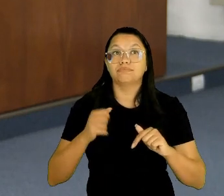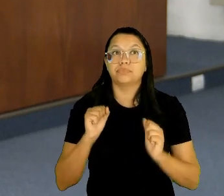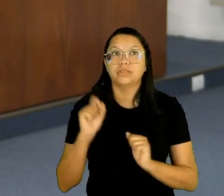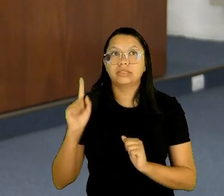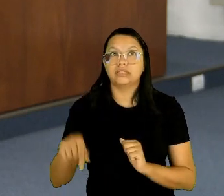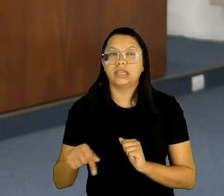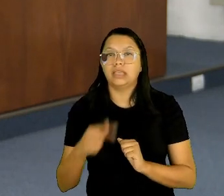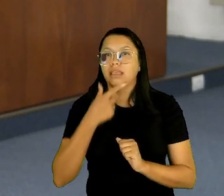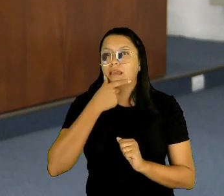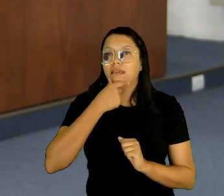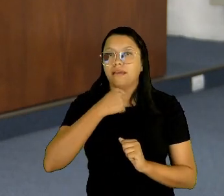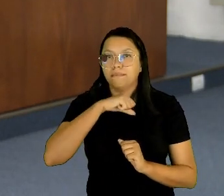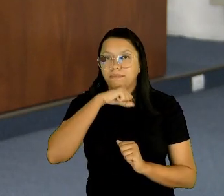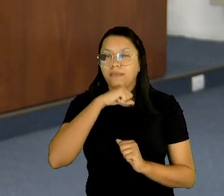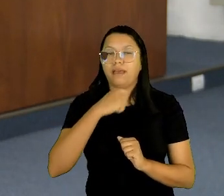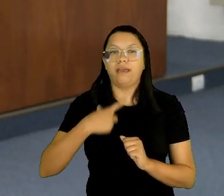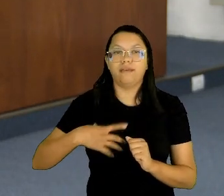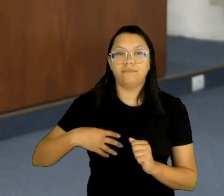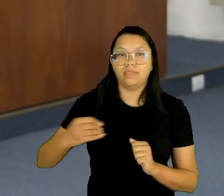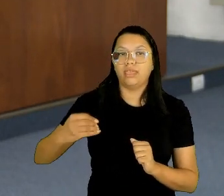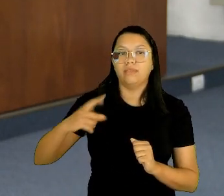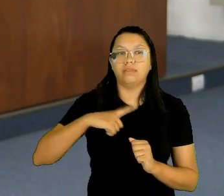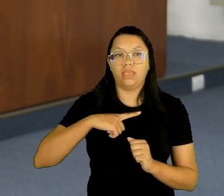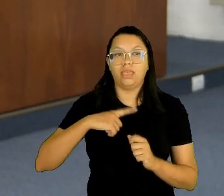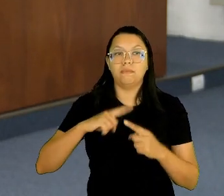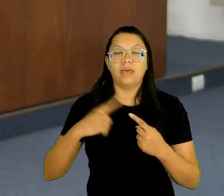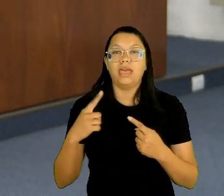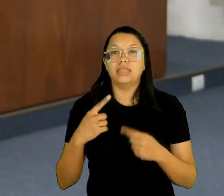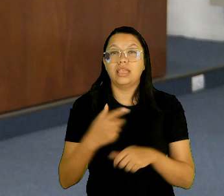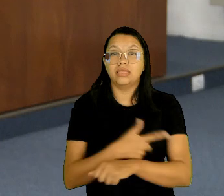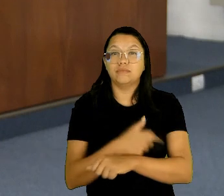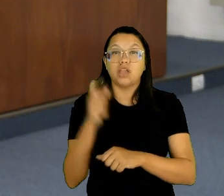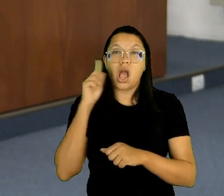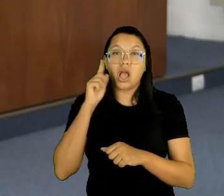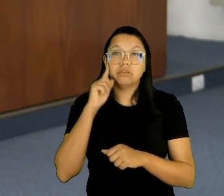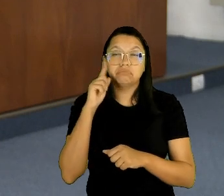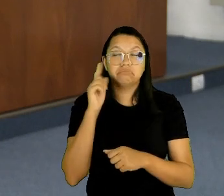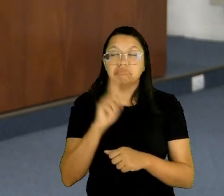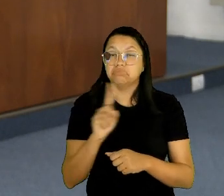chance do filho, do irmão, do pai ter é mais comum, mas de rotina